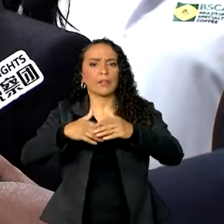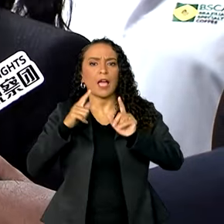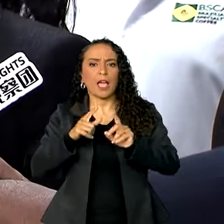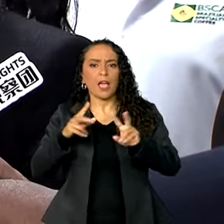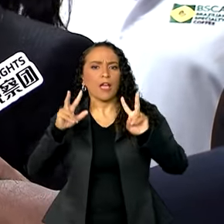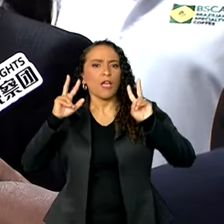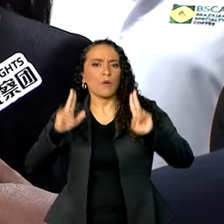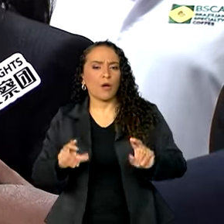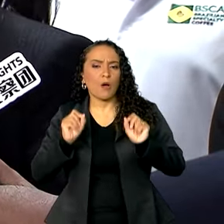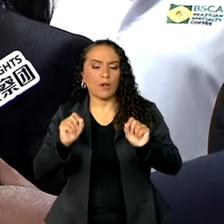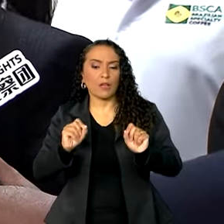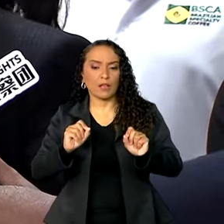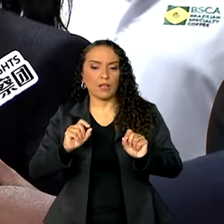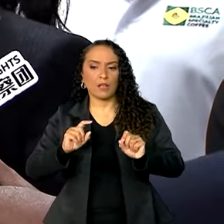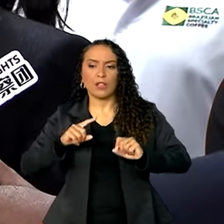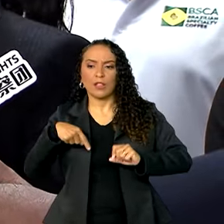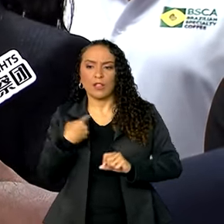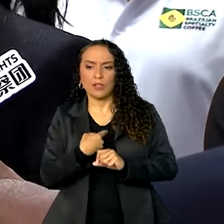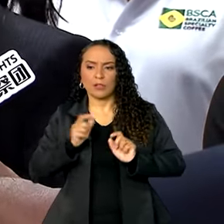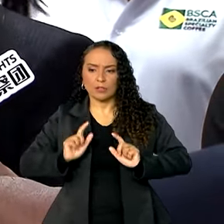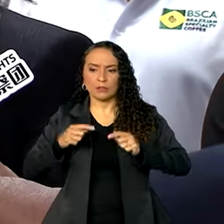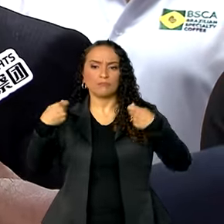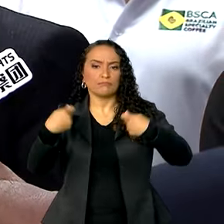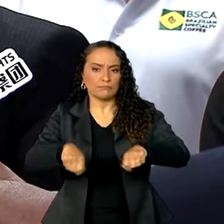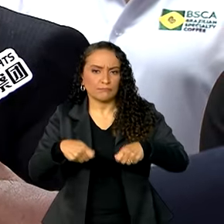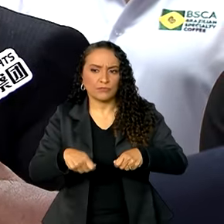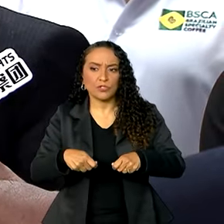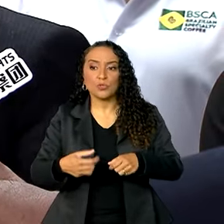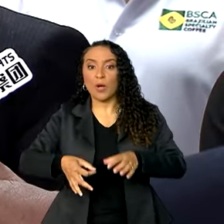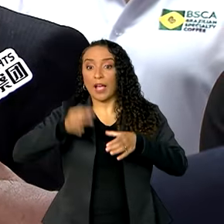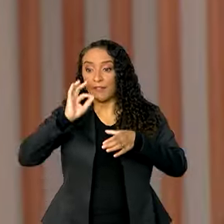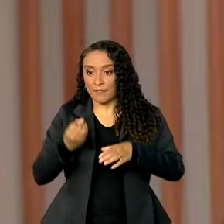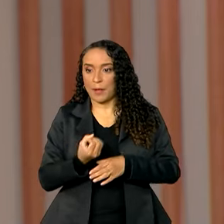corresponde à nossa demanda por um café bom.